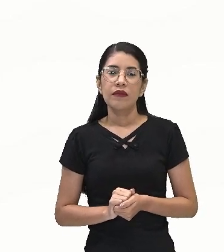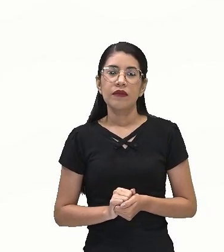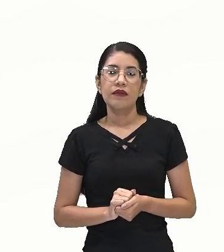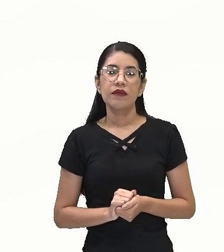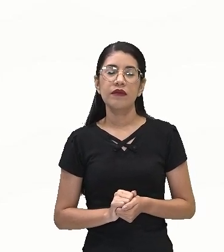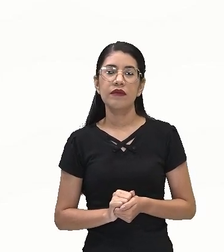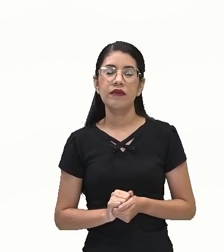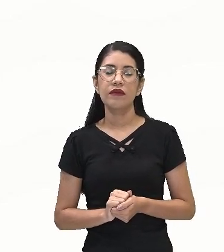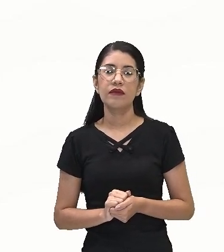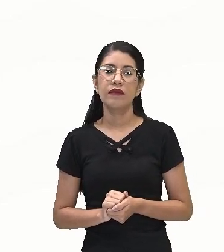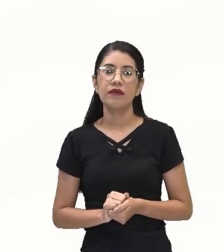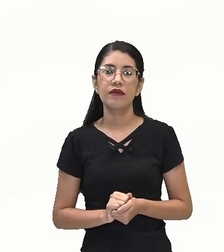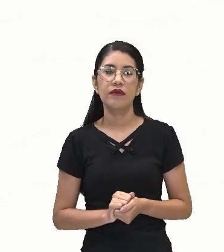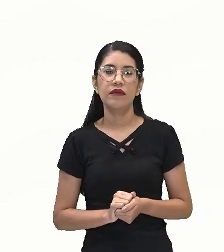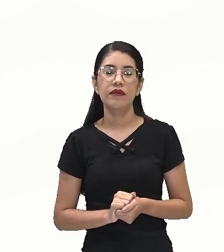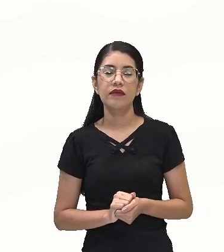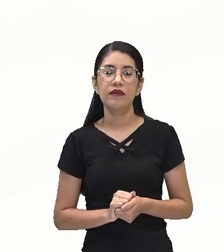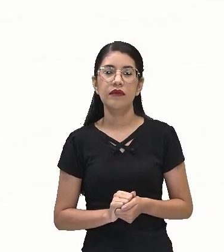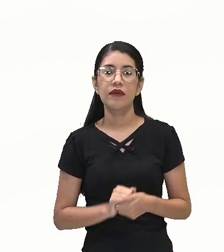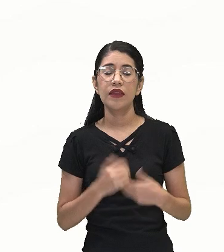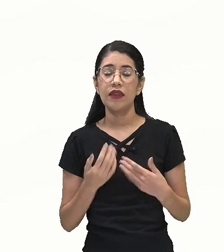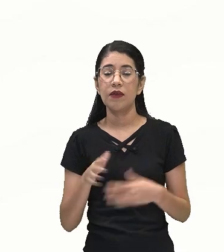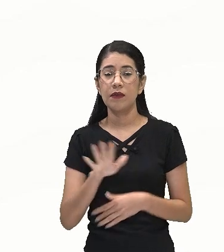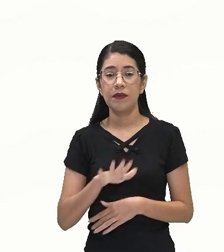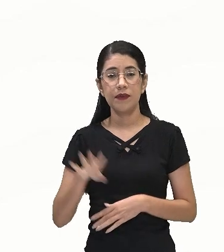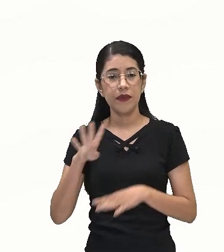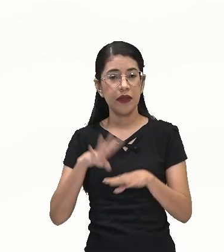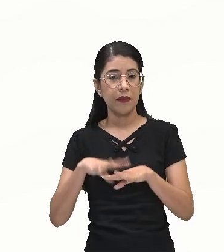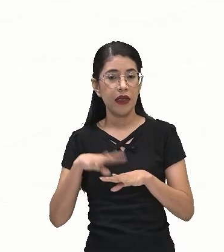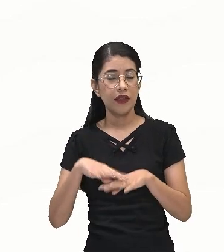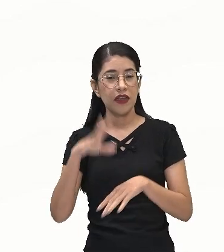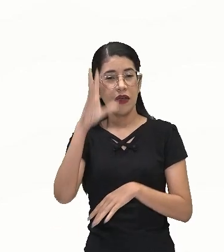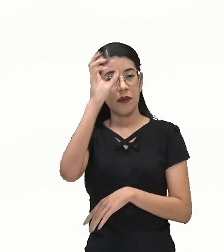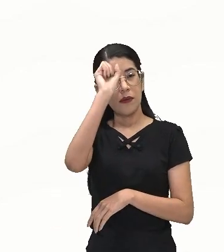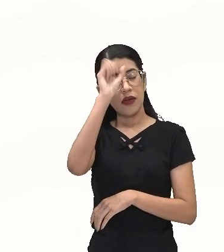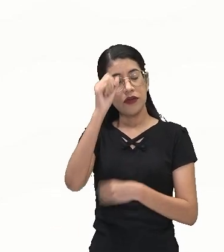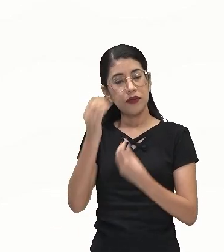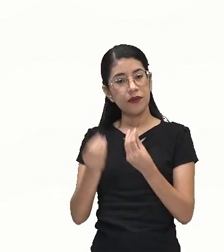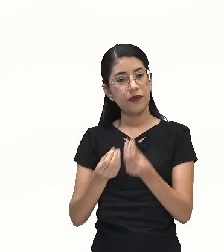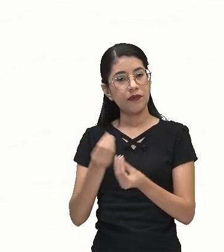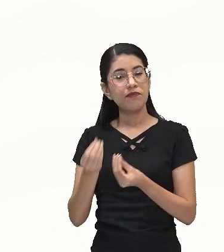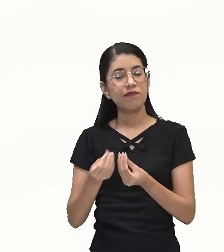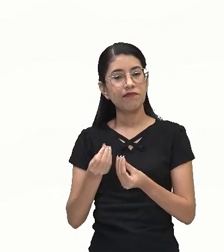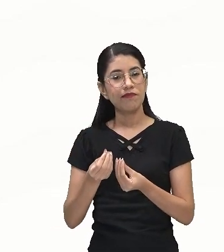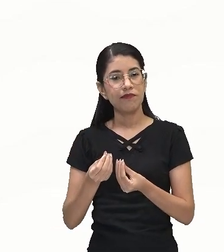Então, pessoal, na matemática a gente sempre aprende muito.